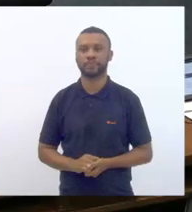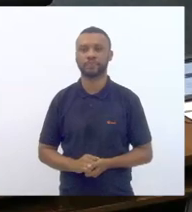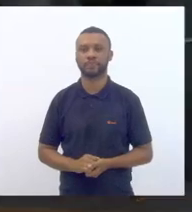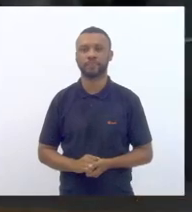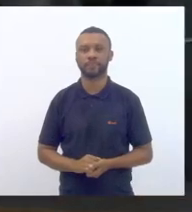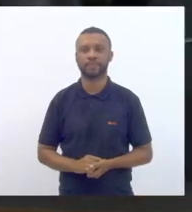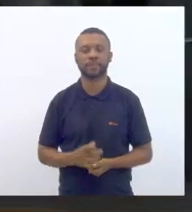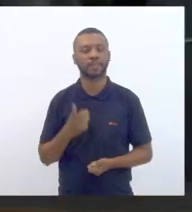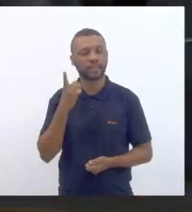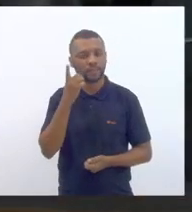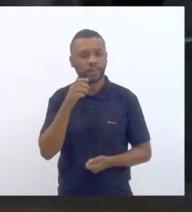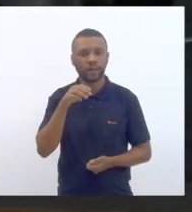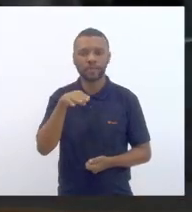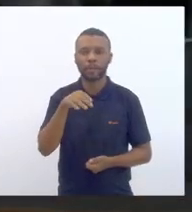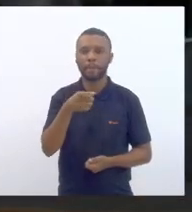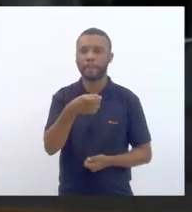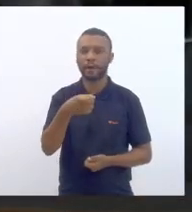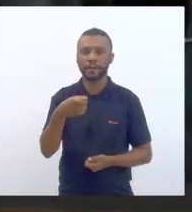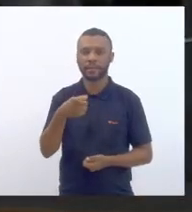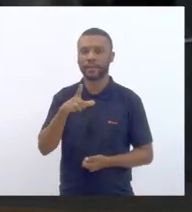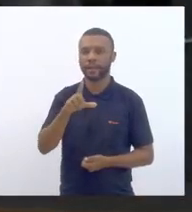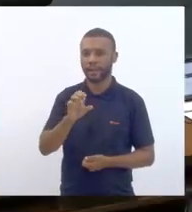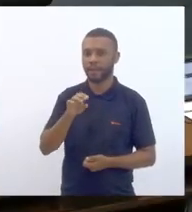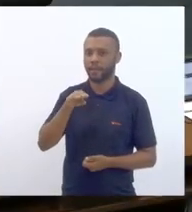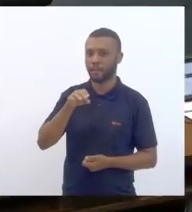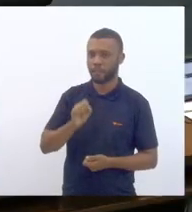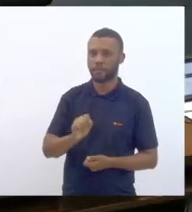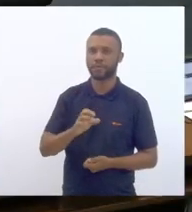Deputado Max Lemos.